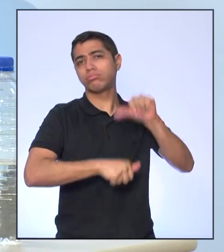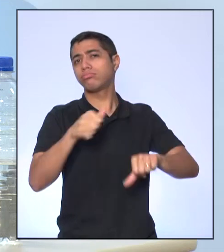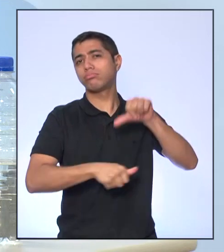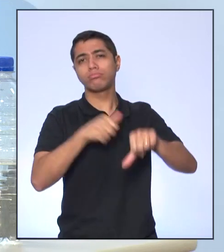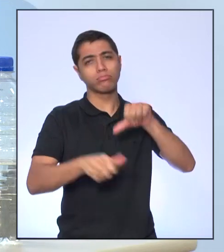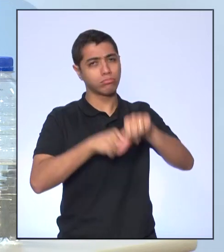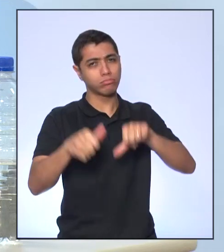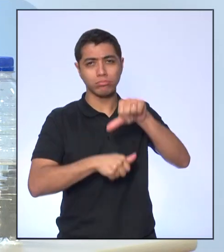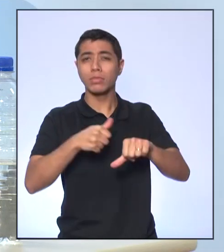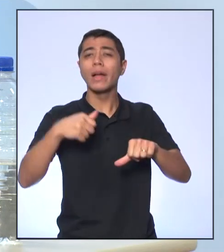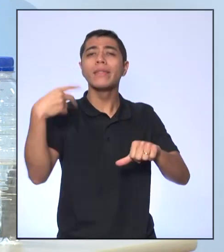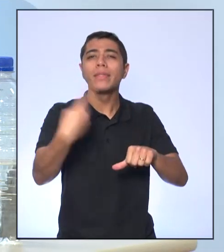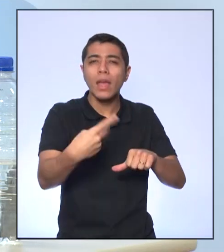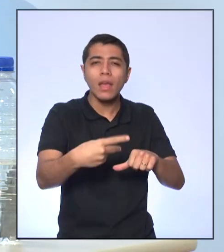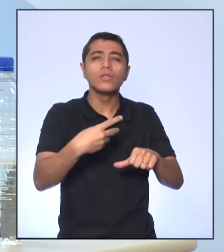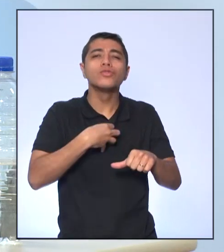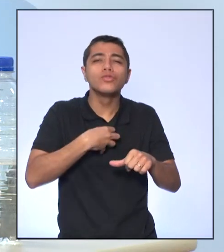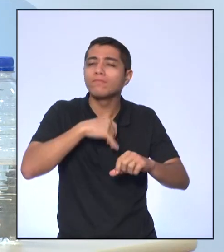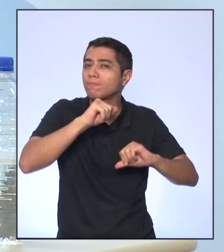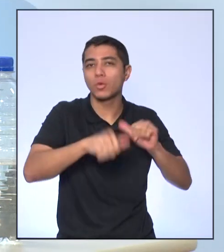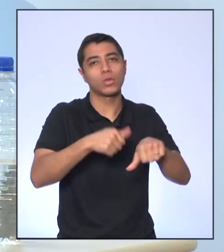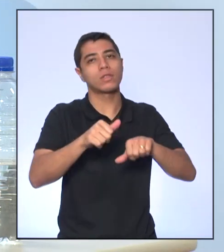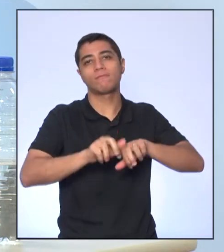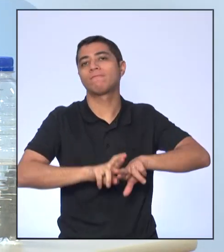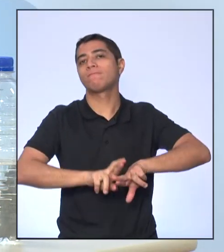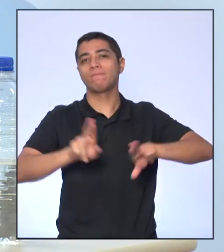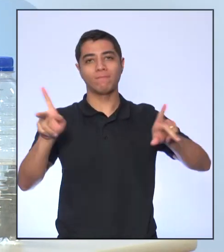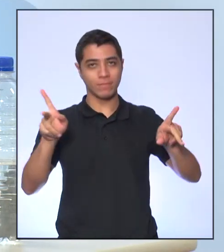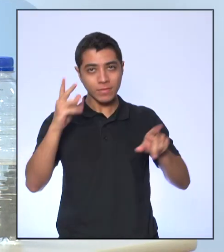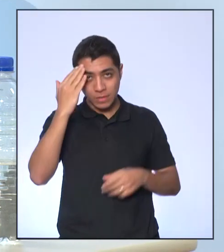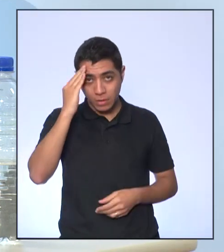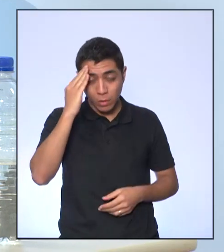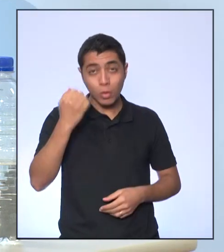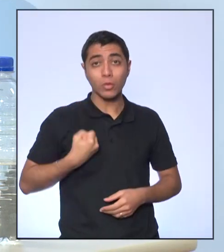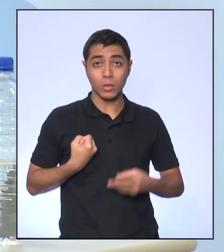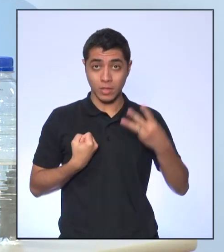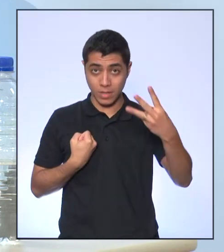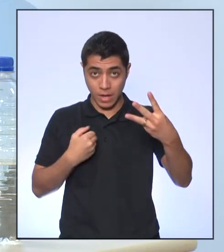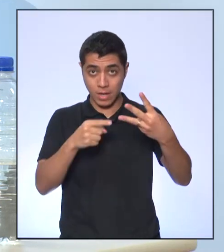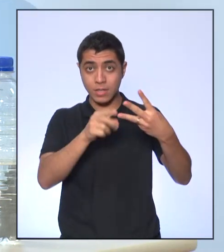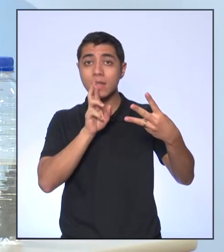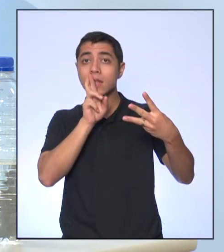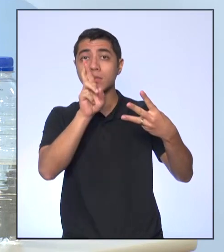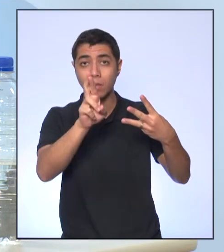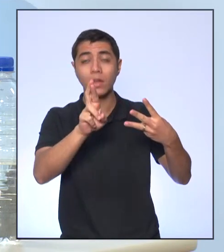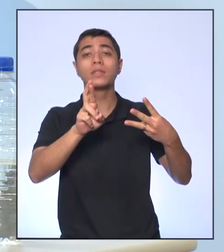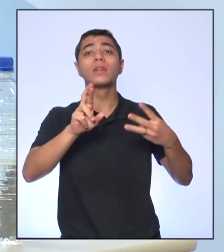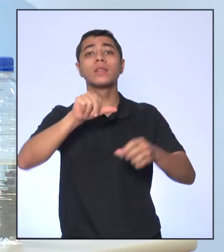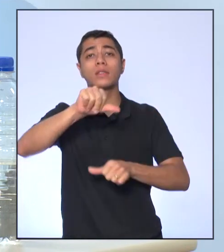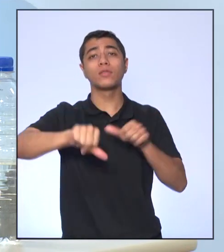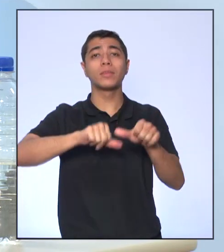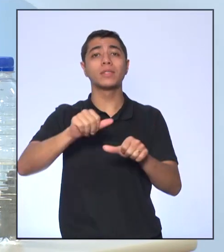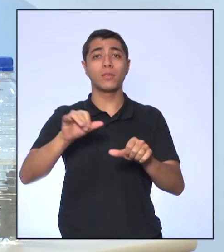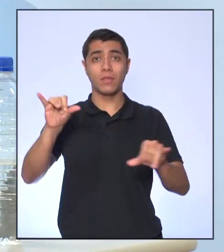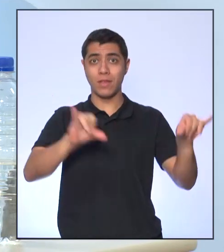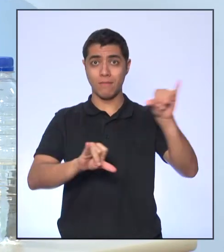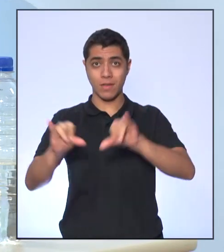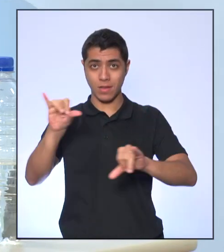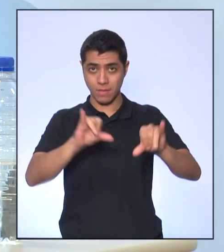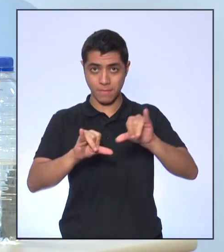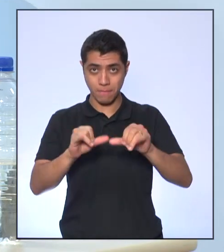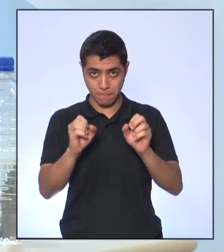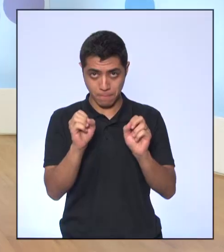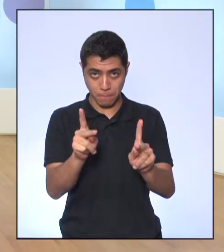Então, 3, cozinhar um ovo, é uma transformação química. O 4, amadurecimento de uma fruta. E